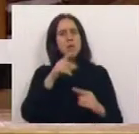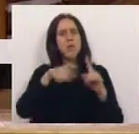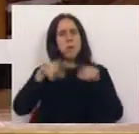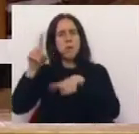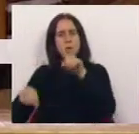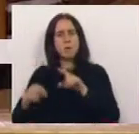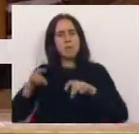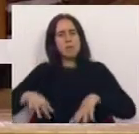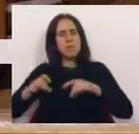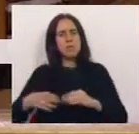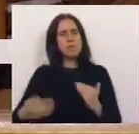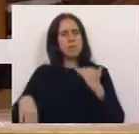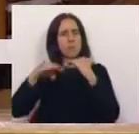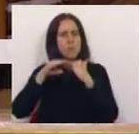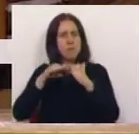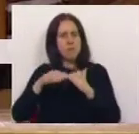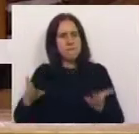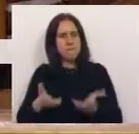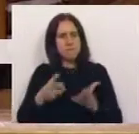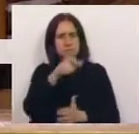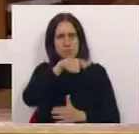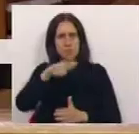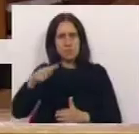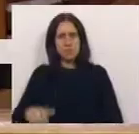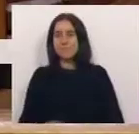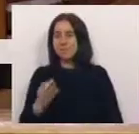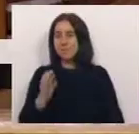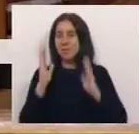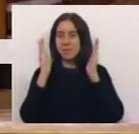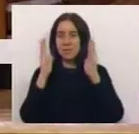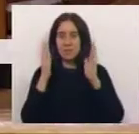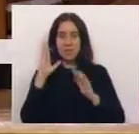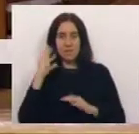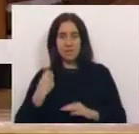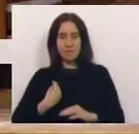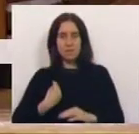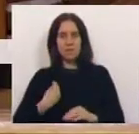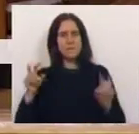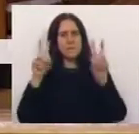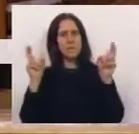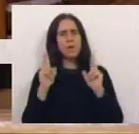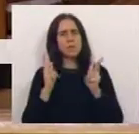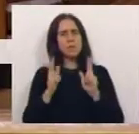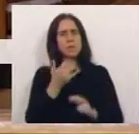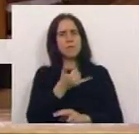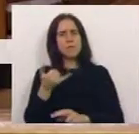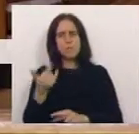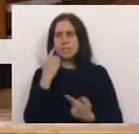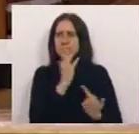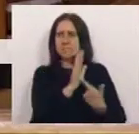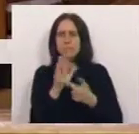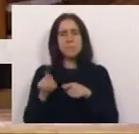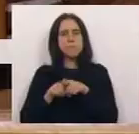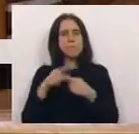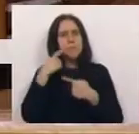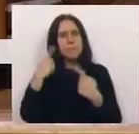entre cidadãos. Aliás, a Via do Infante, também denominada Autostrada 22, é exemplo de como as políticas públicas